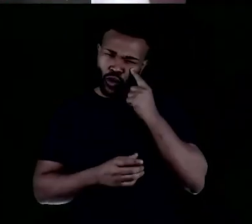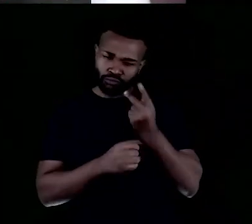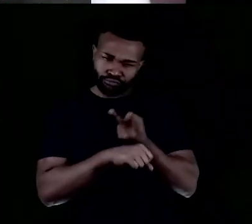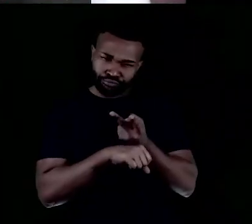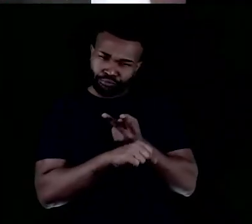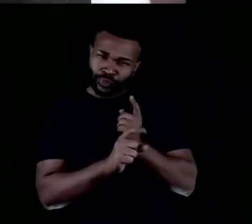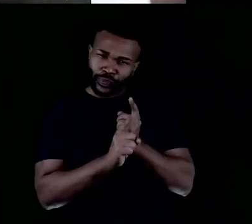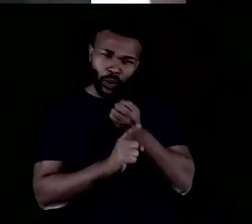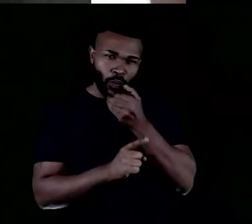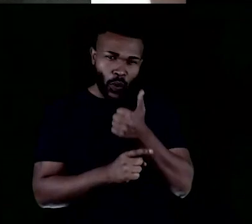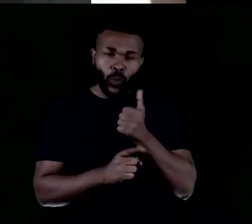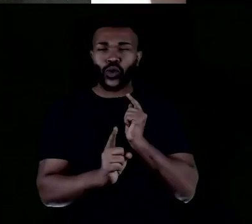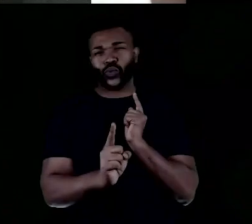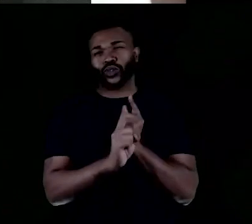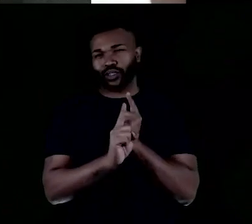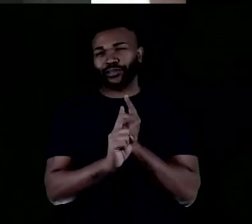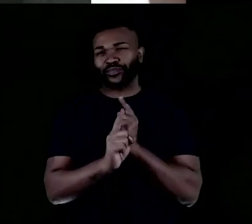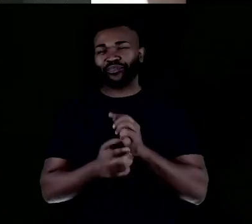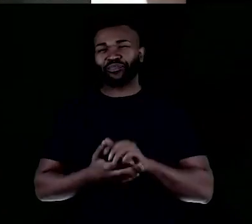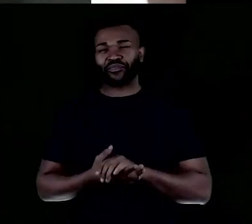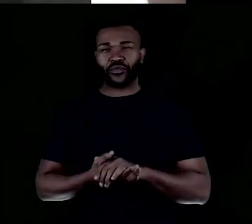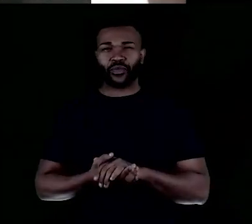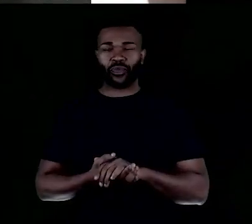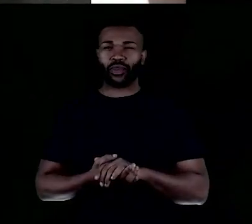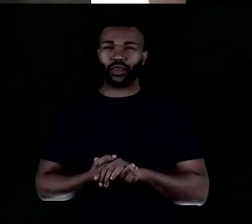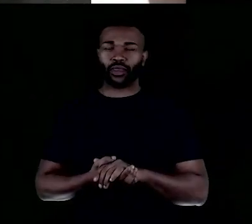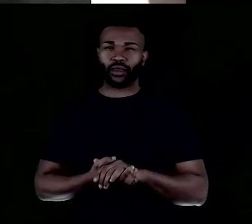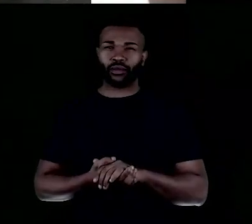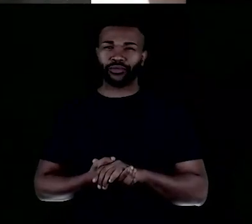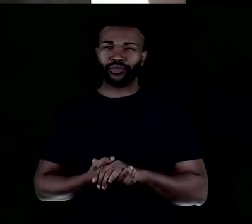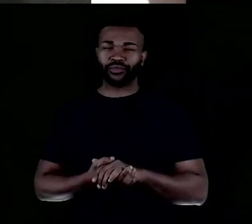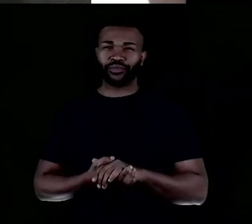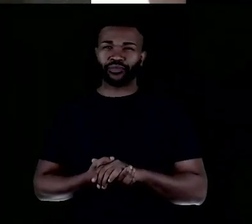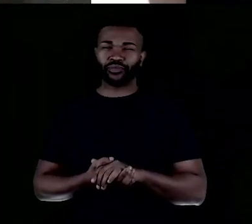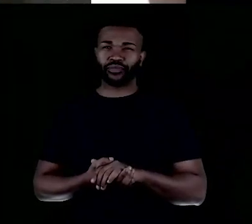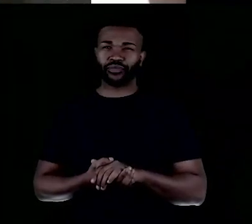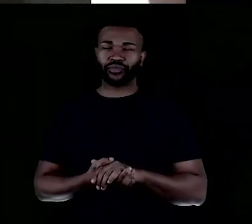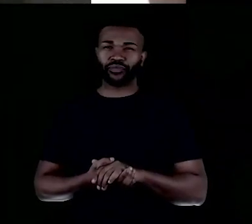poema. Deixa eu encontrar um bom aqui. Achei.